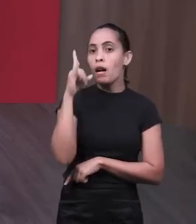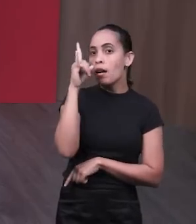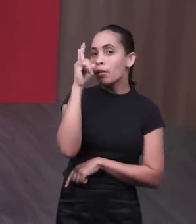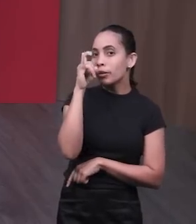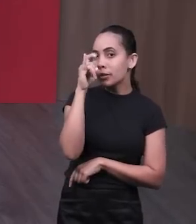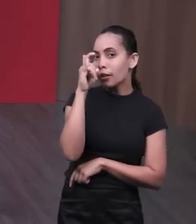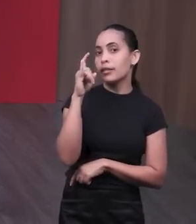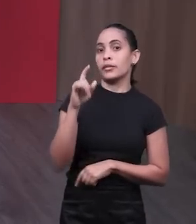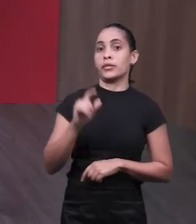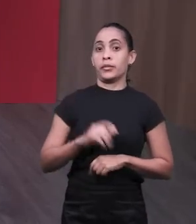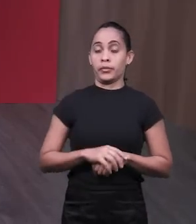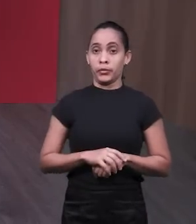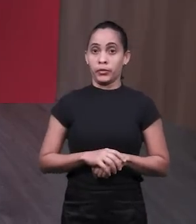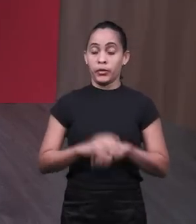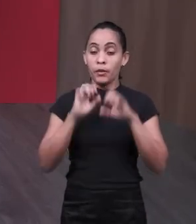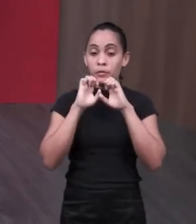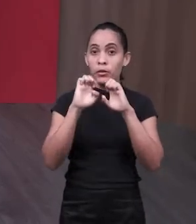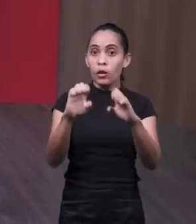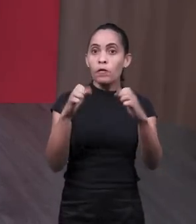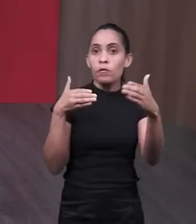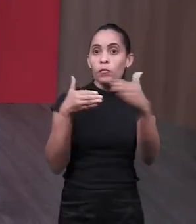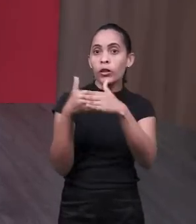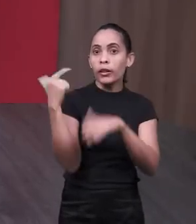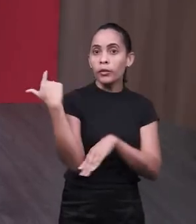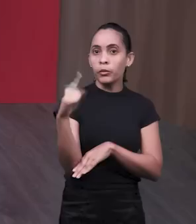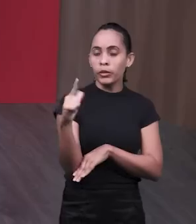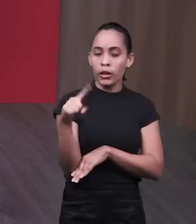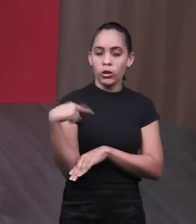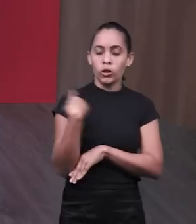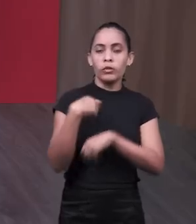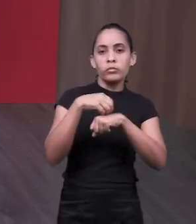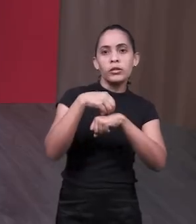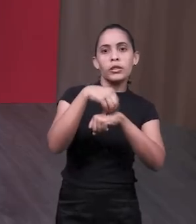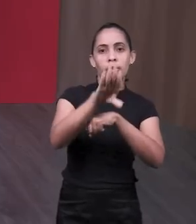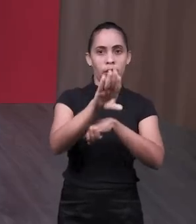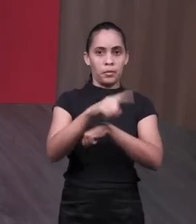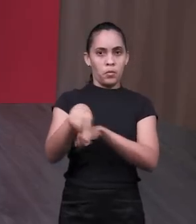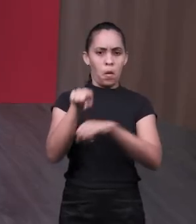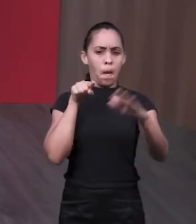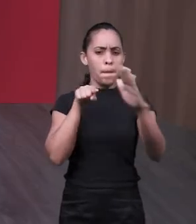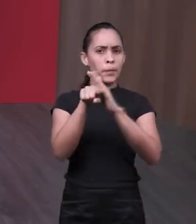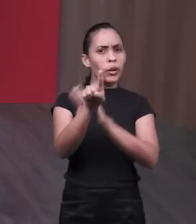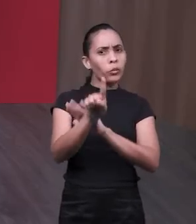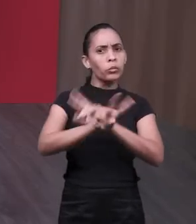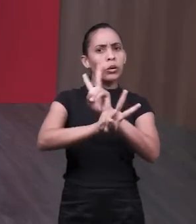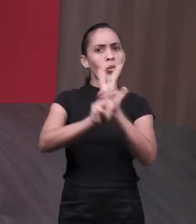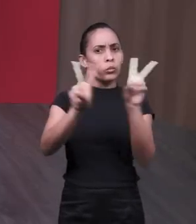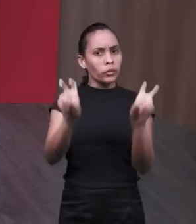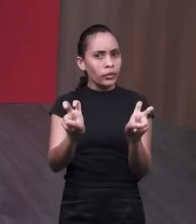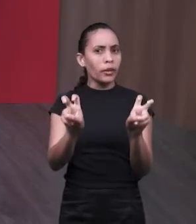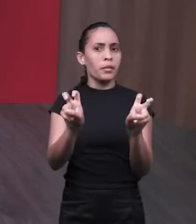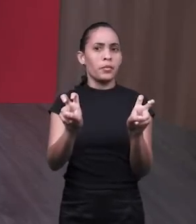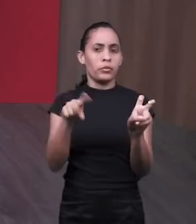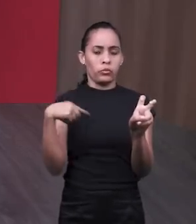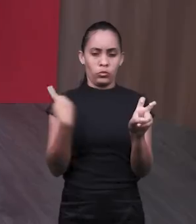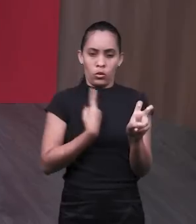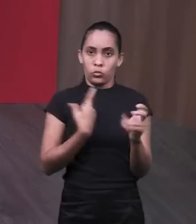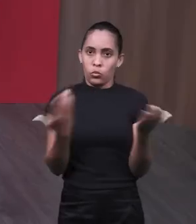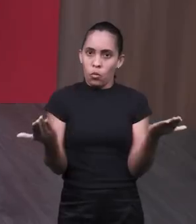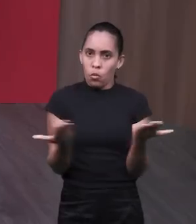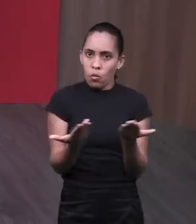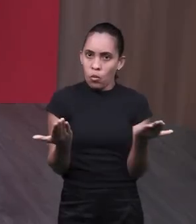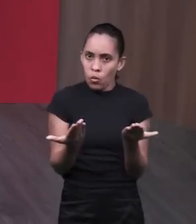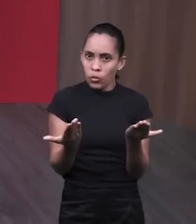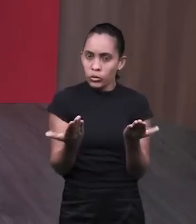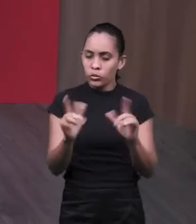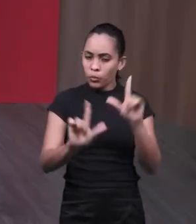Fronteiras, e no Instagram, na última semana, nós lançamos até uma enquete. falando sobre o tema que nós estamos tendo hoje